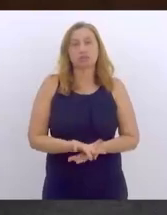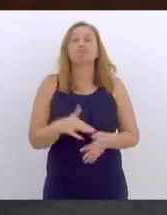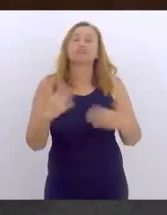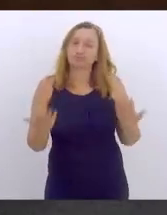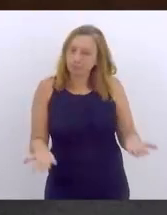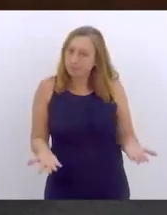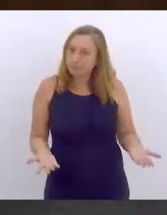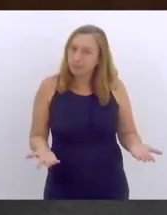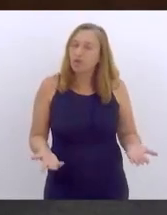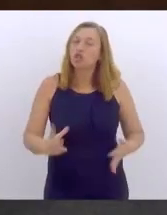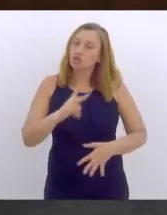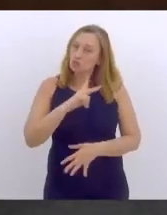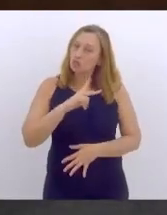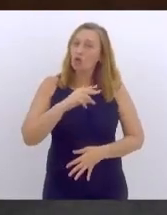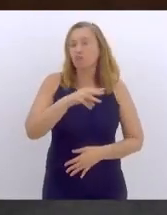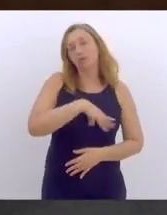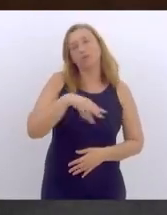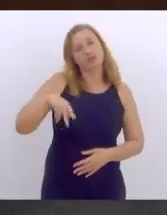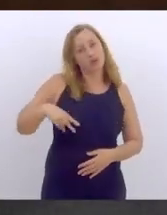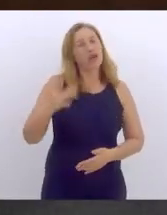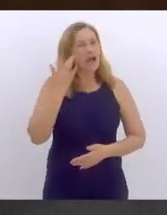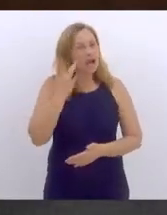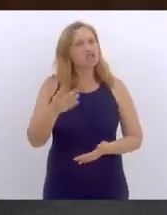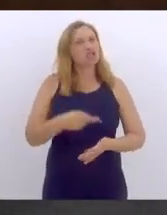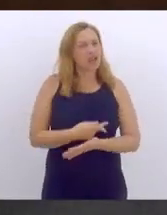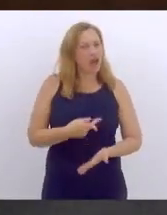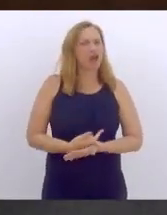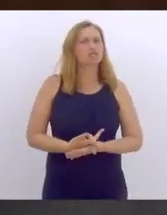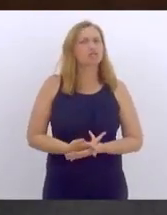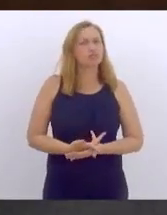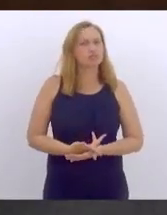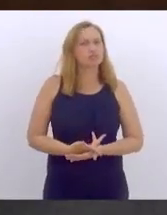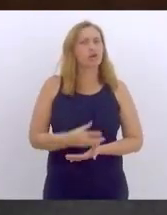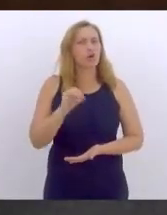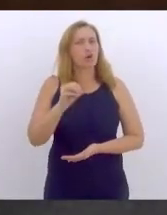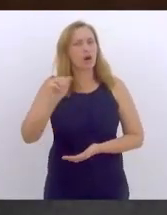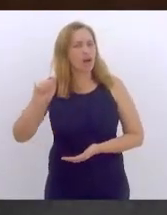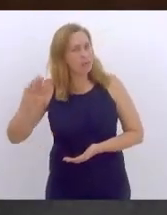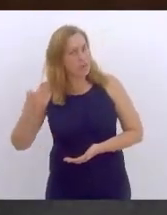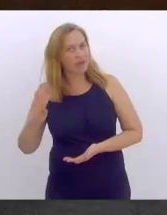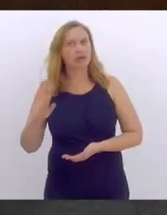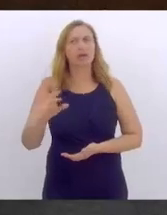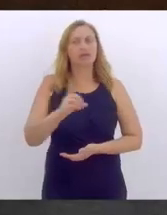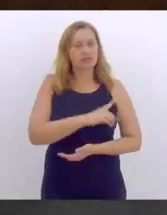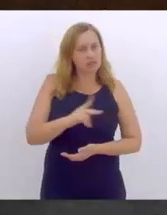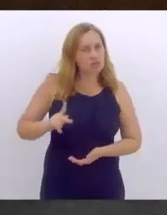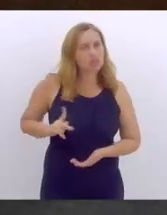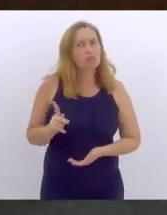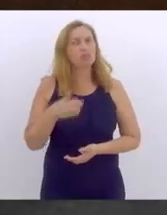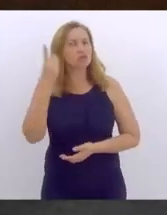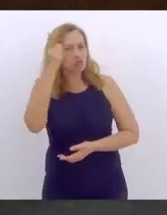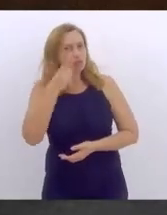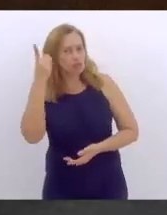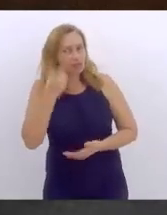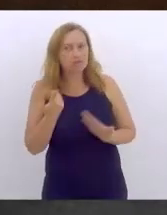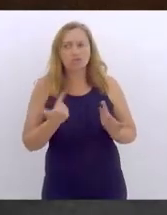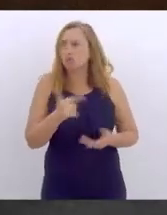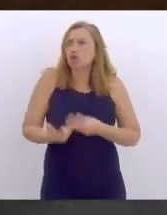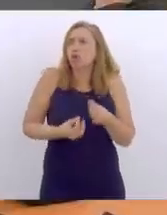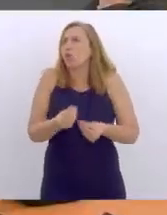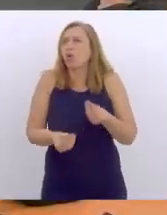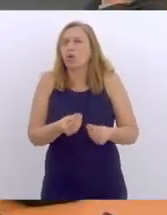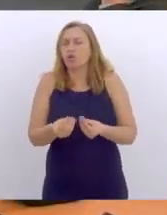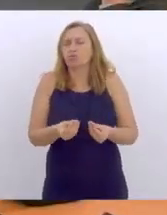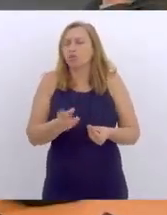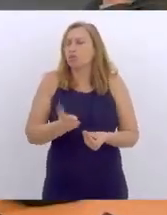Ora, se o próprio MP considera ultrapassado e injusto, a OAB, a Defensoria, os deputados, não tem por que o